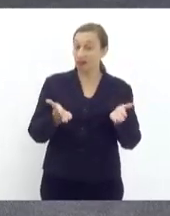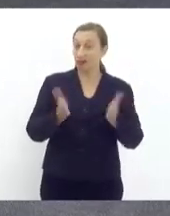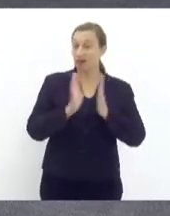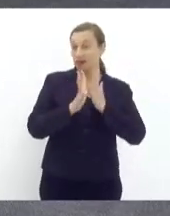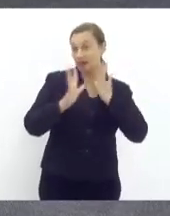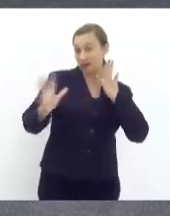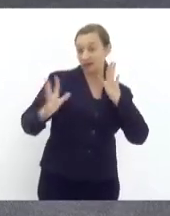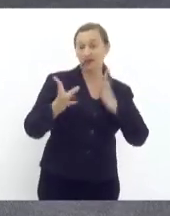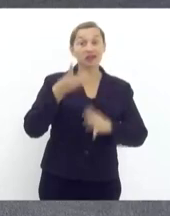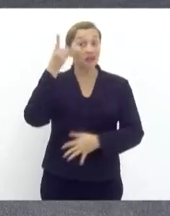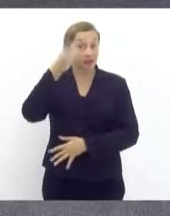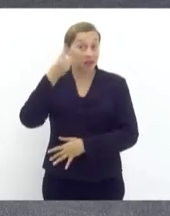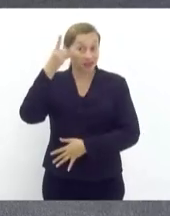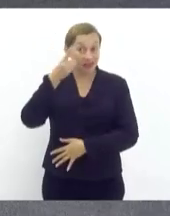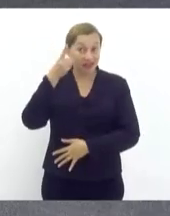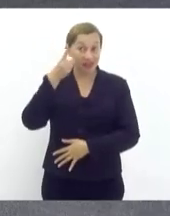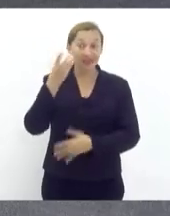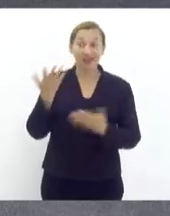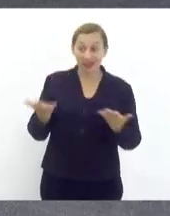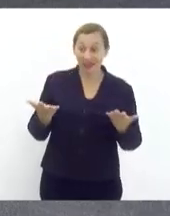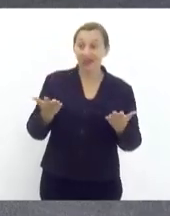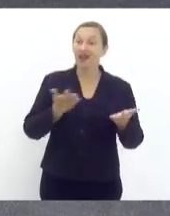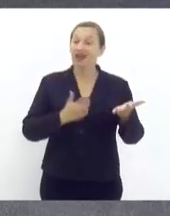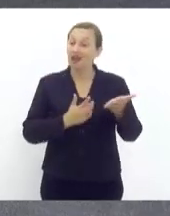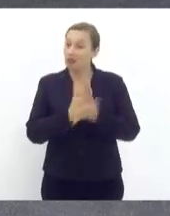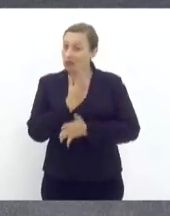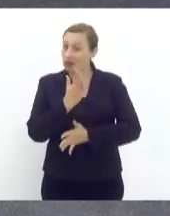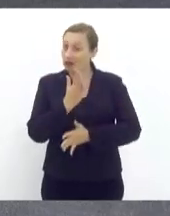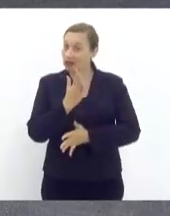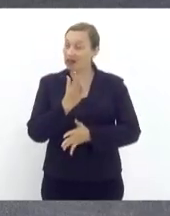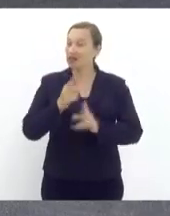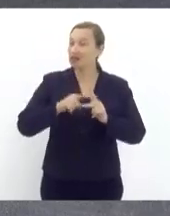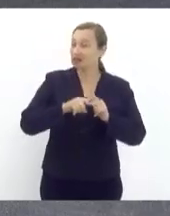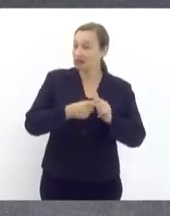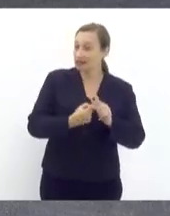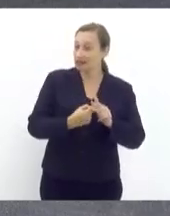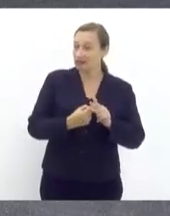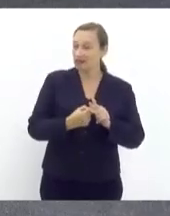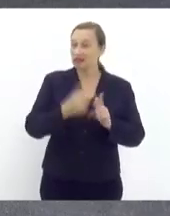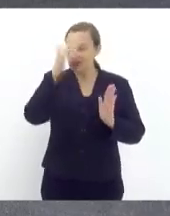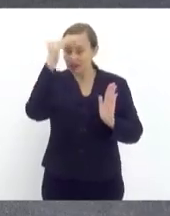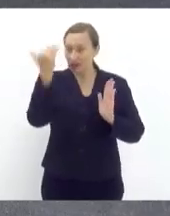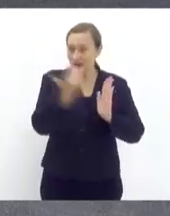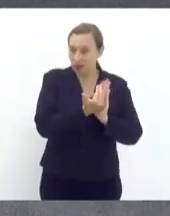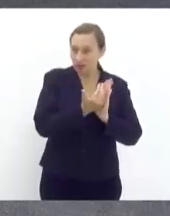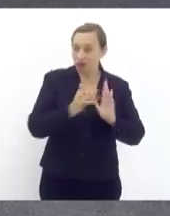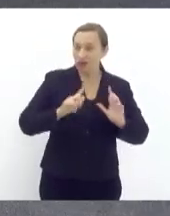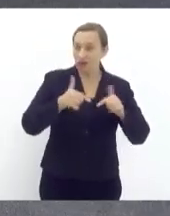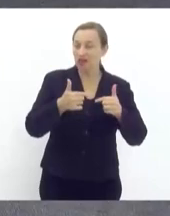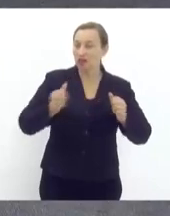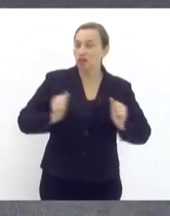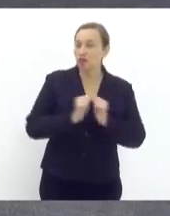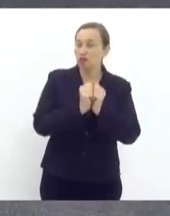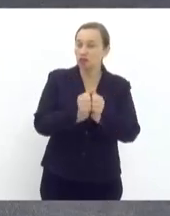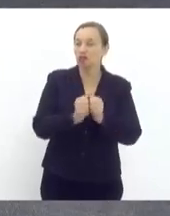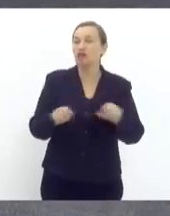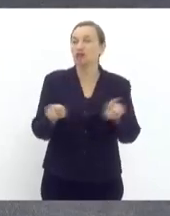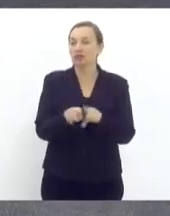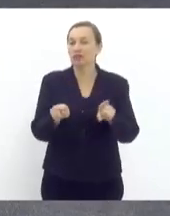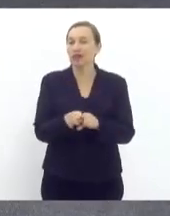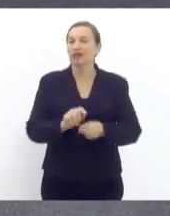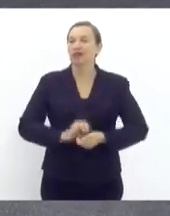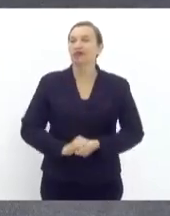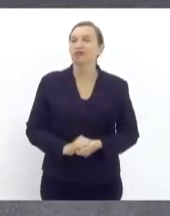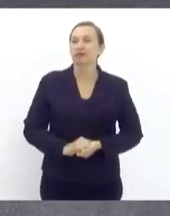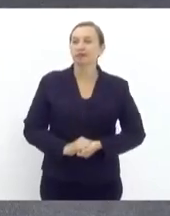fila de parlamentares aqui está é isso é aprovar é regulamentar e fazer cumprir Então vamos juntos nessa também